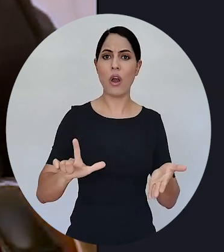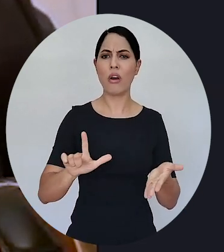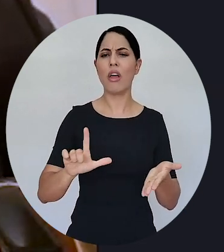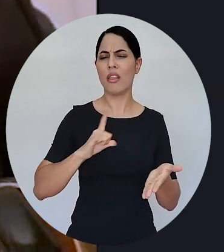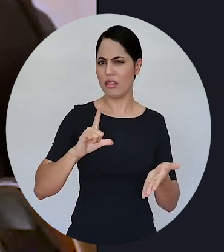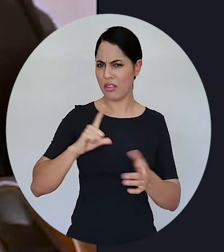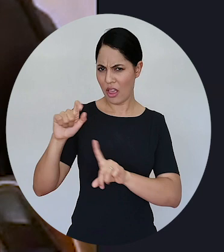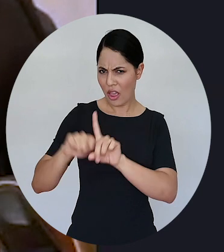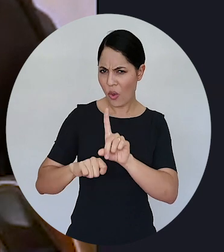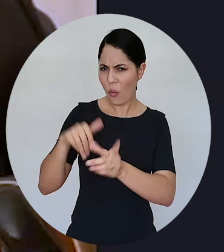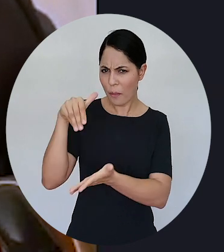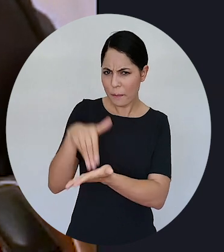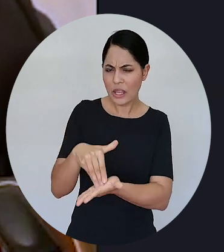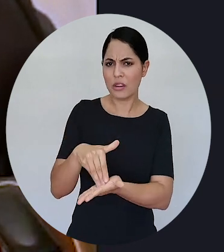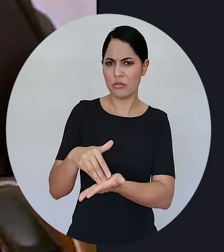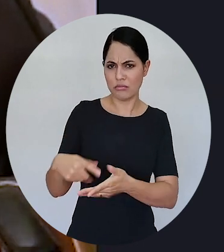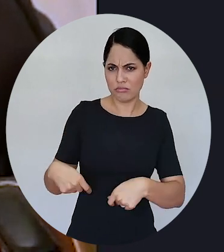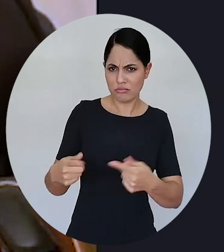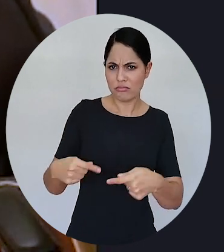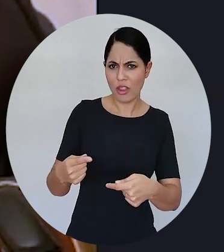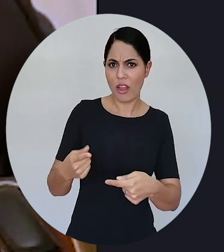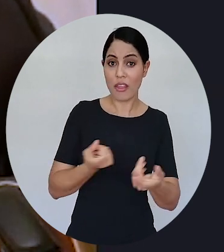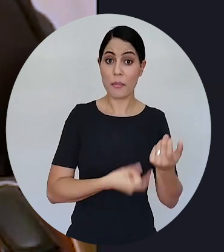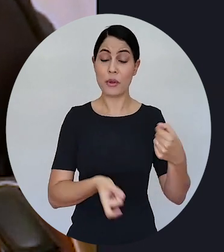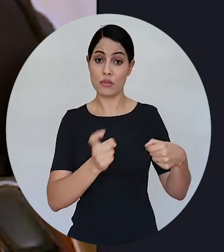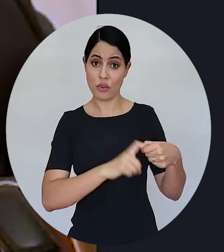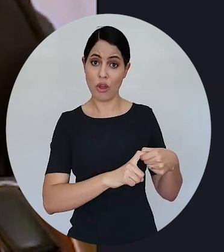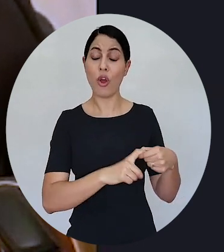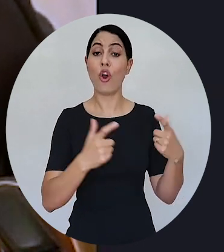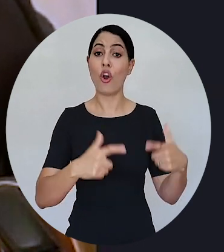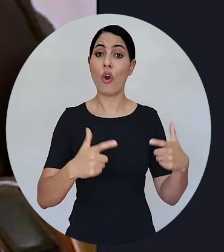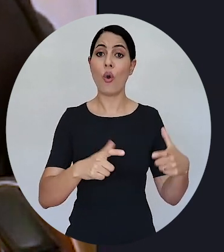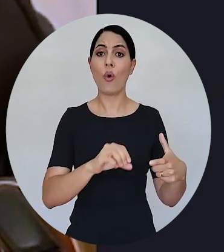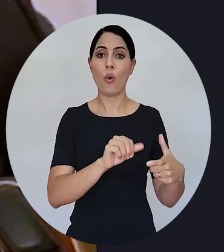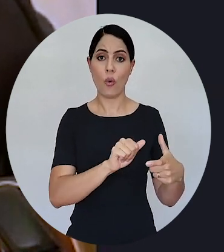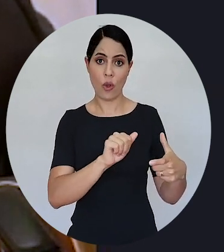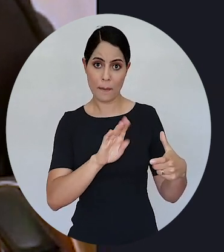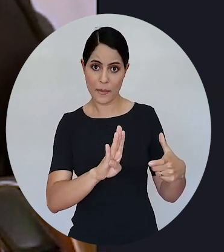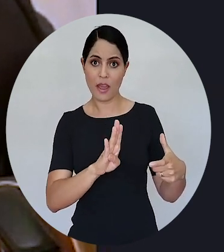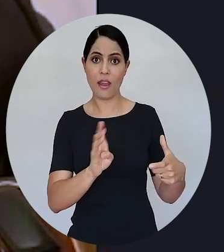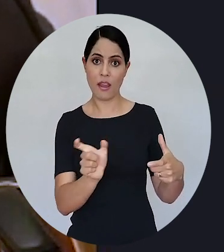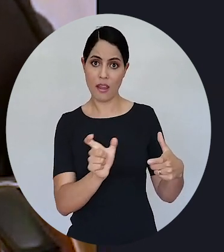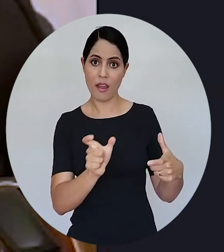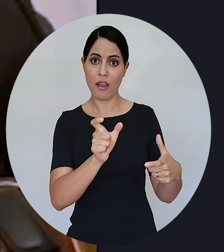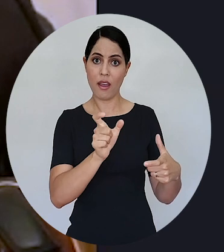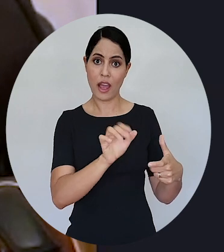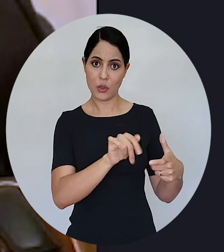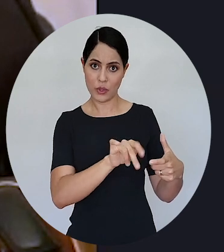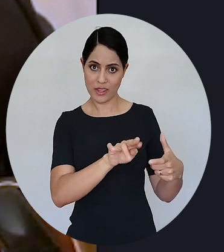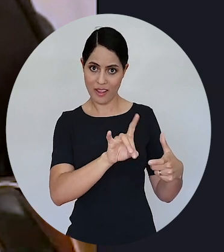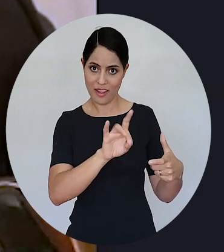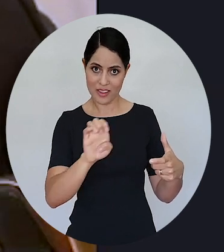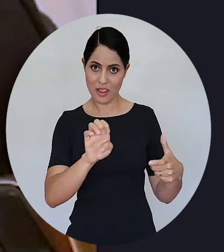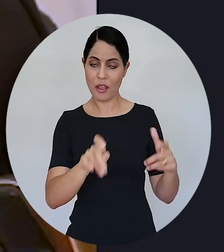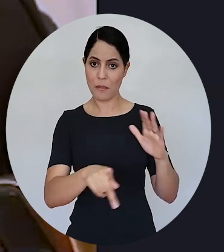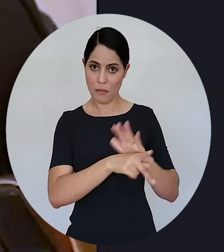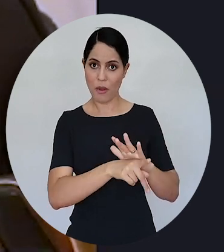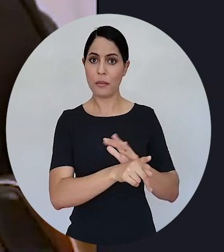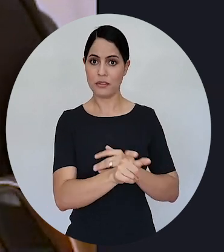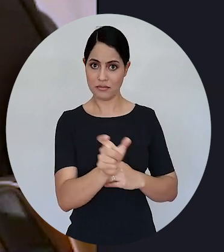anuidade depois que você tem um gasto mínimo mensal. O advogado tem a sua anuidade na ordem dos